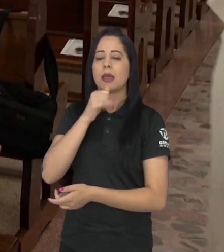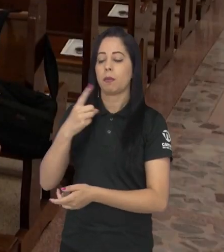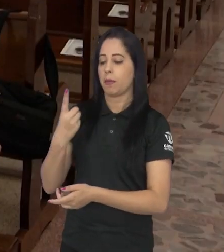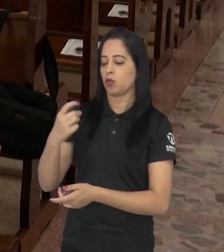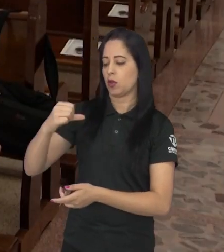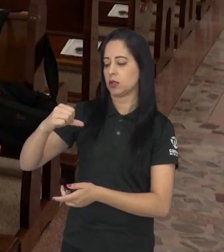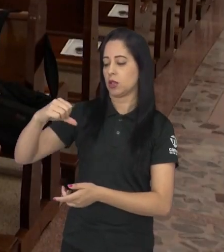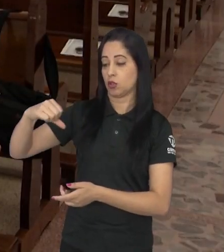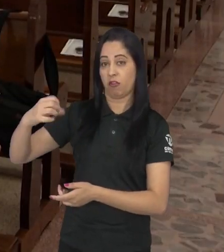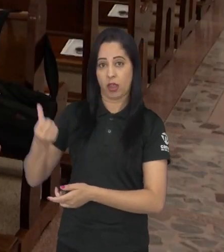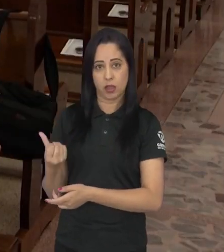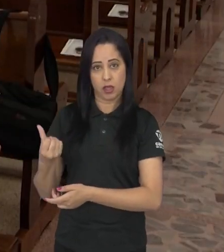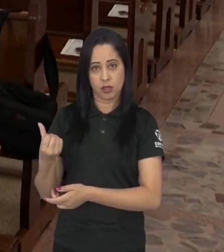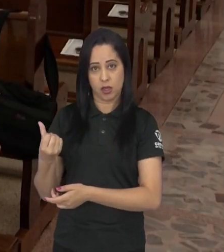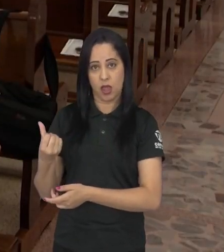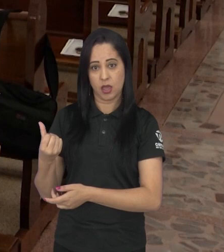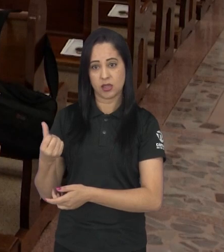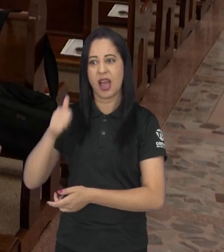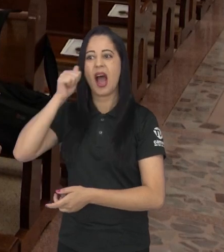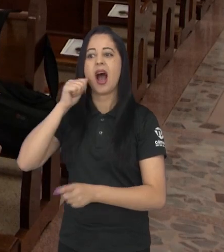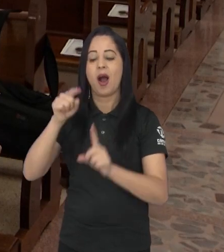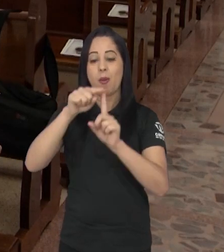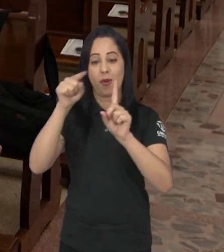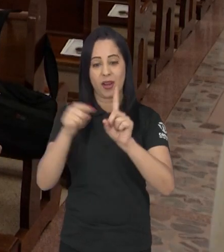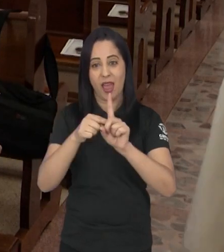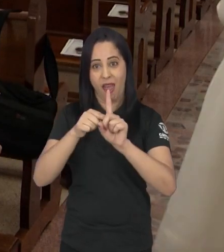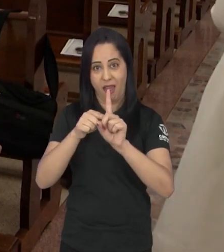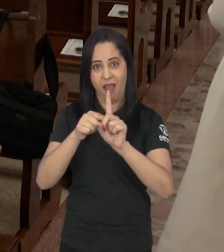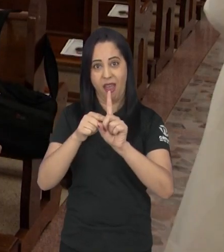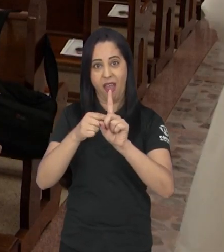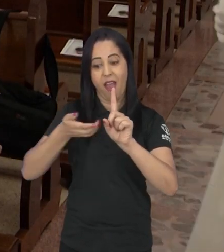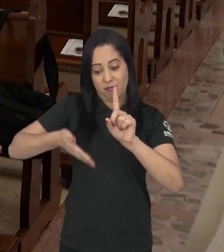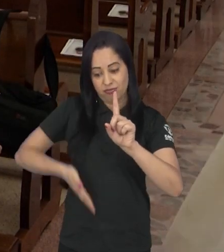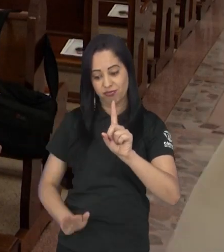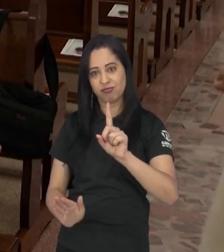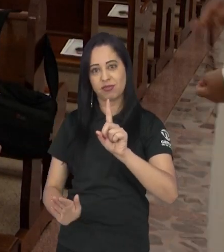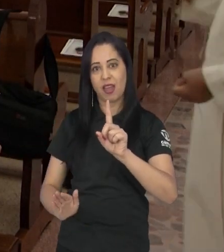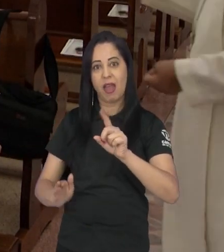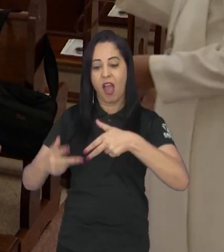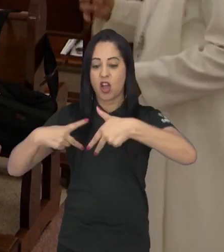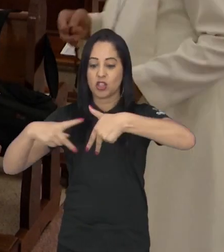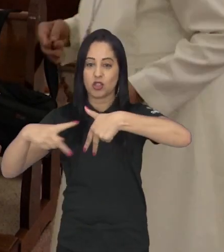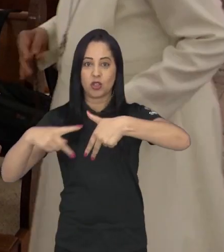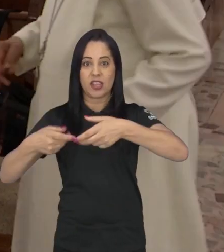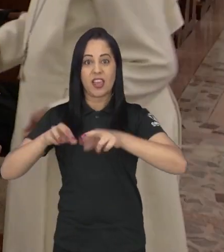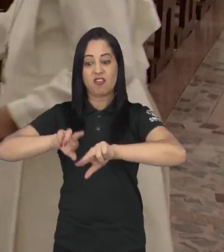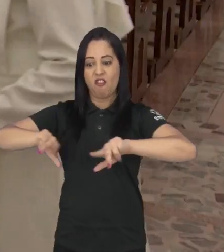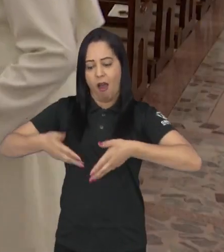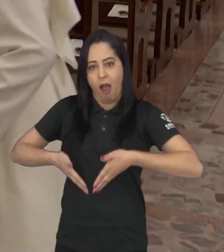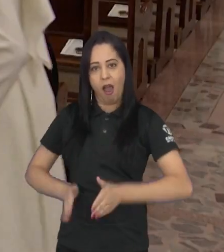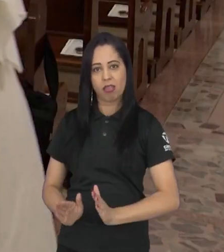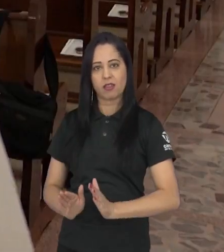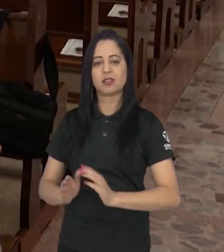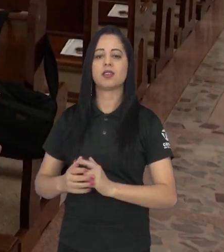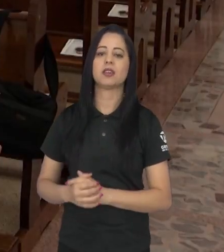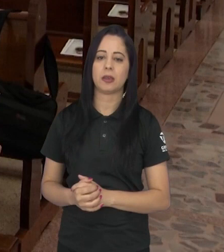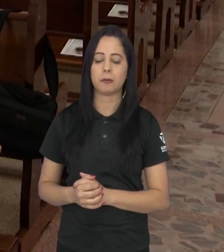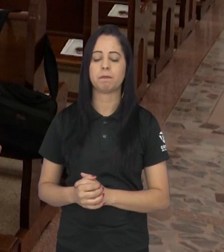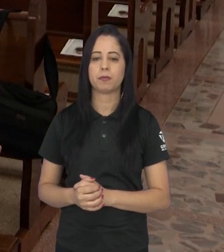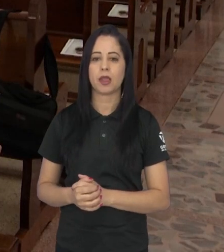96 a maternidade está aqui, muitos joseenses nasceram aqui. Então, percebo que a missão de